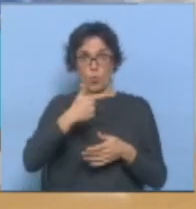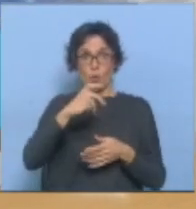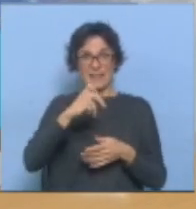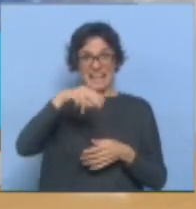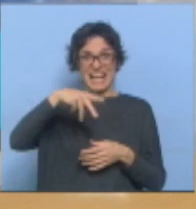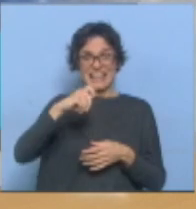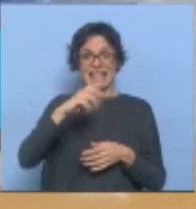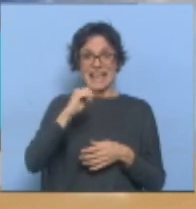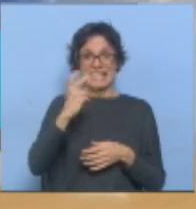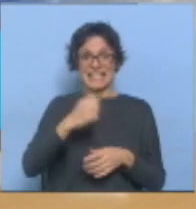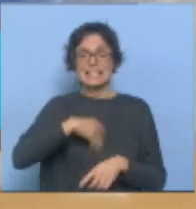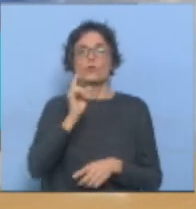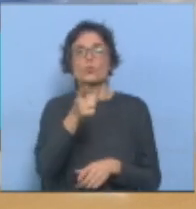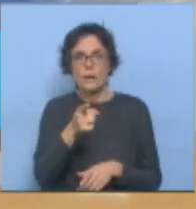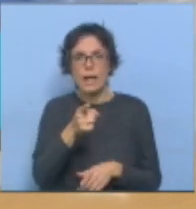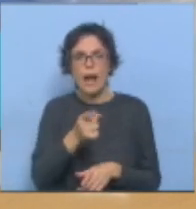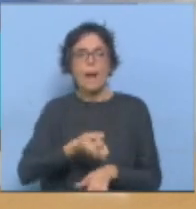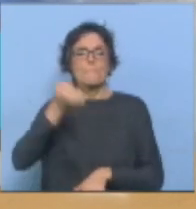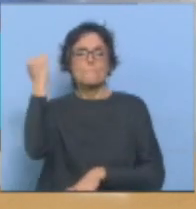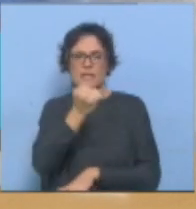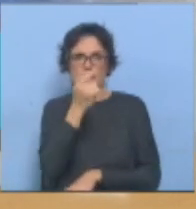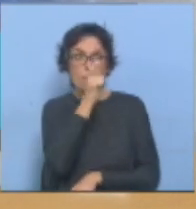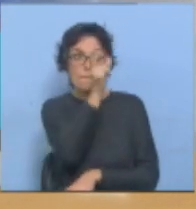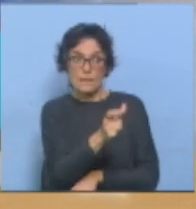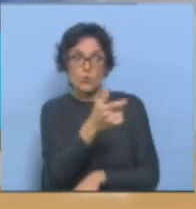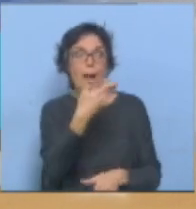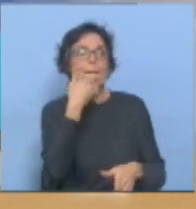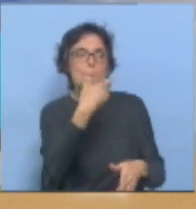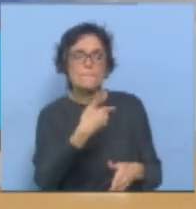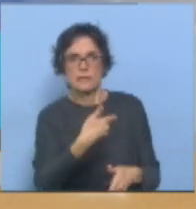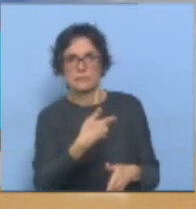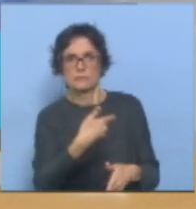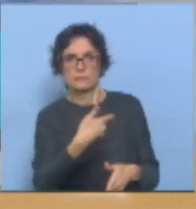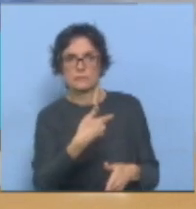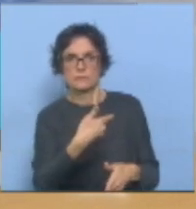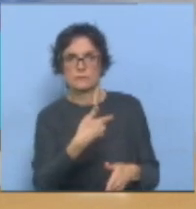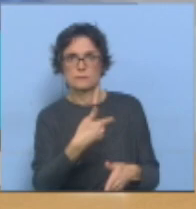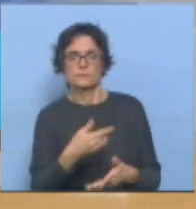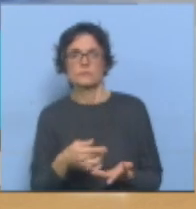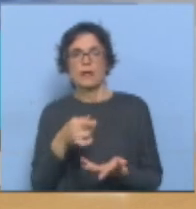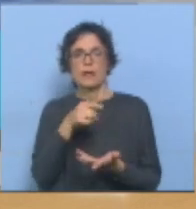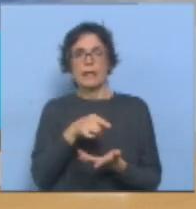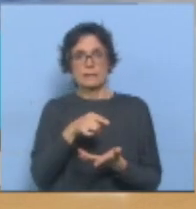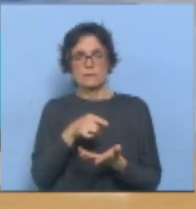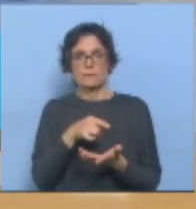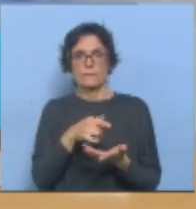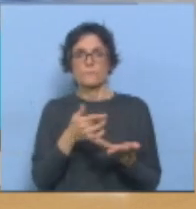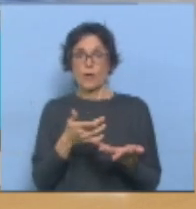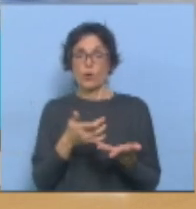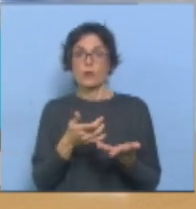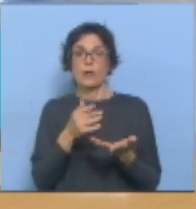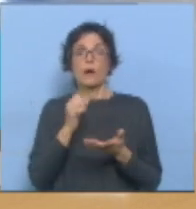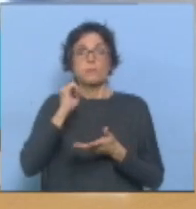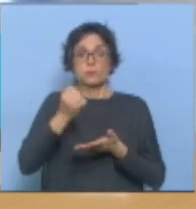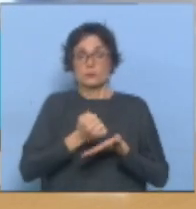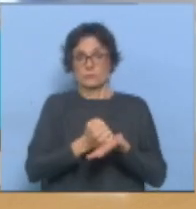matar um doente que a pede. O suicídio assistido é a ajuda profissional a um doente que se quer